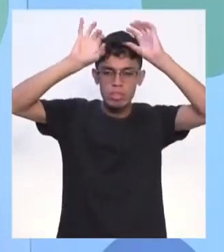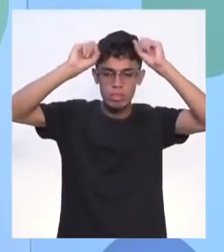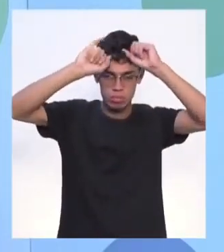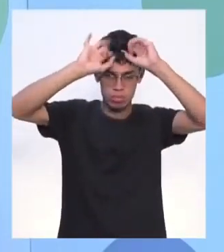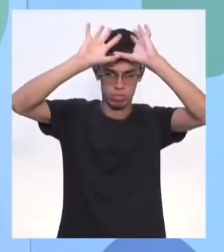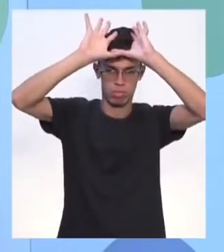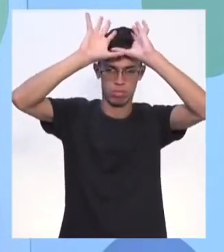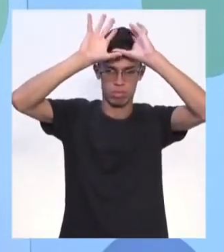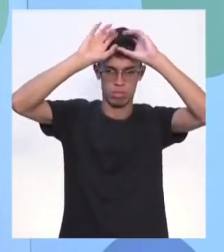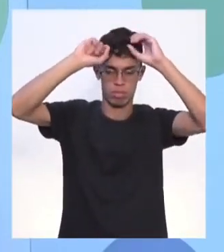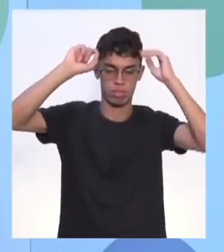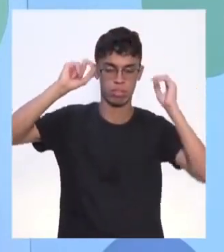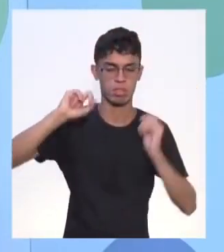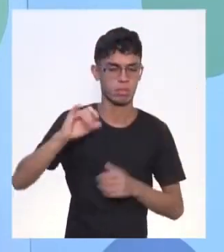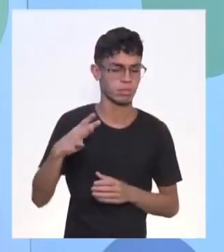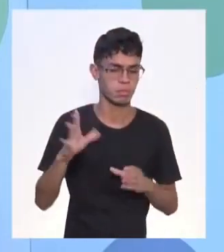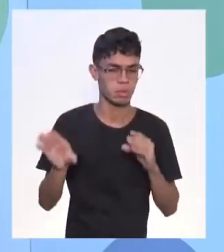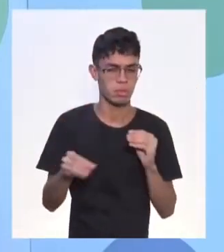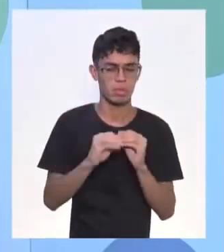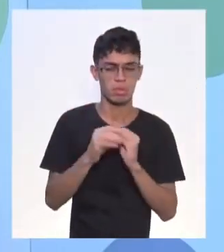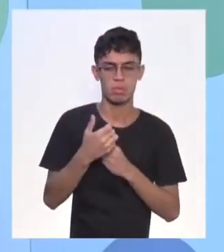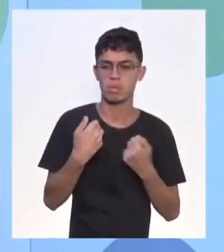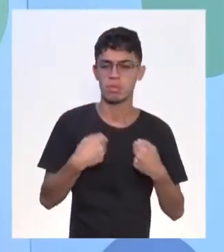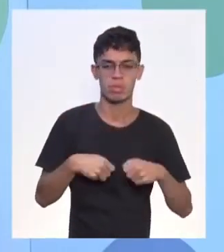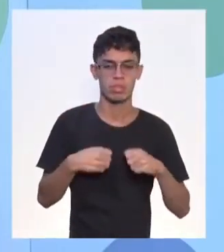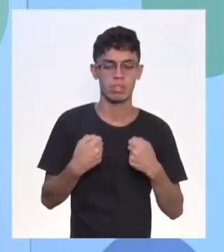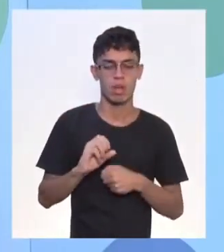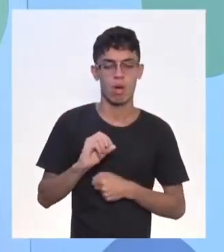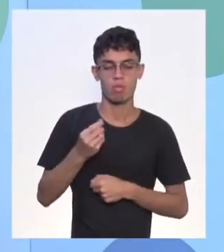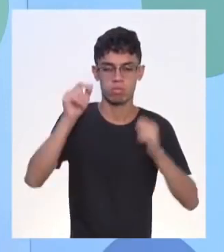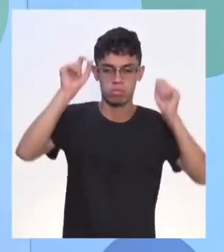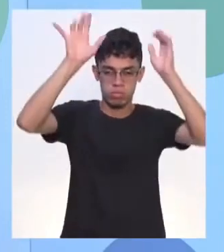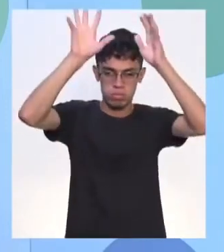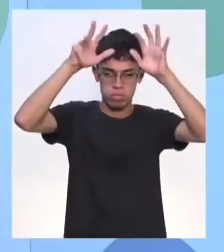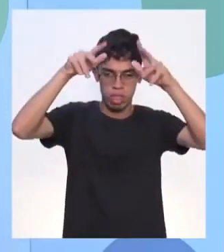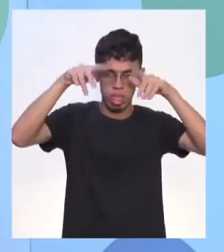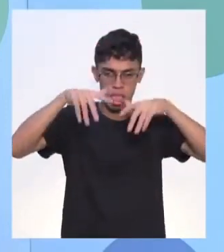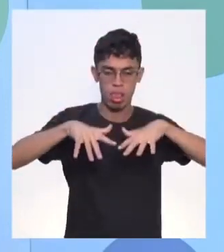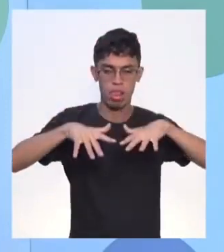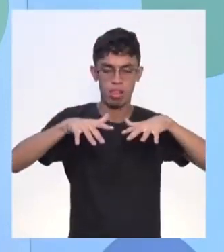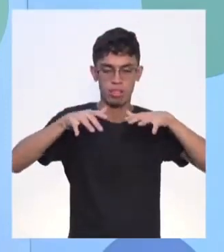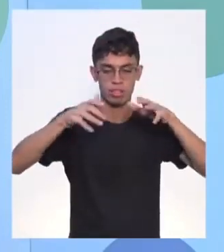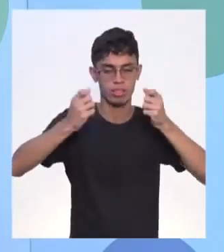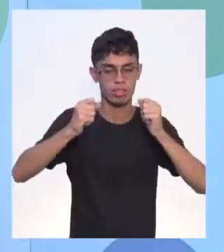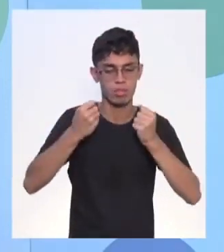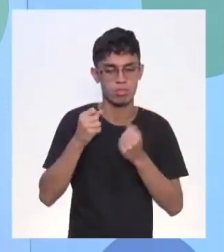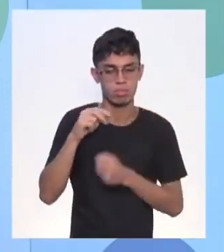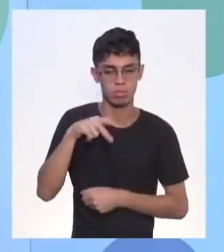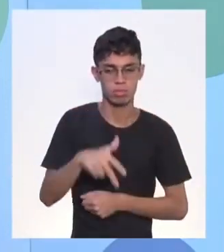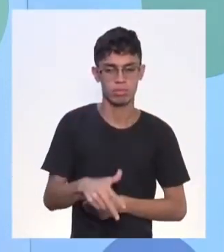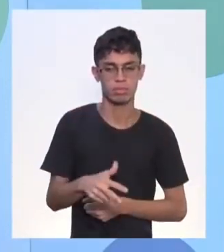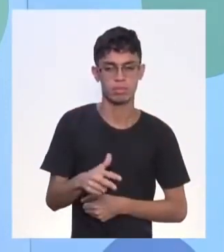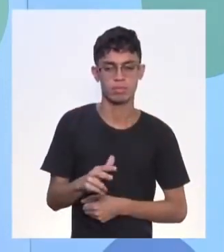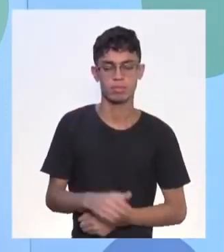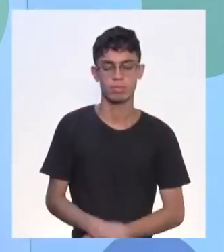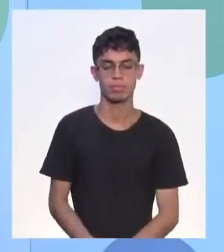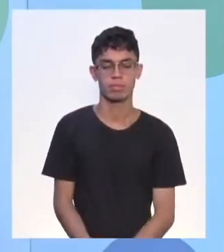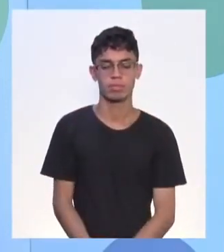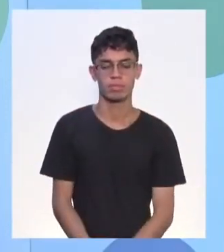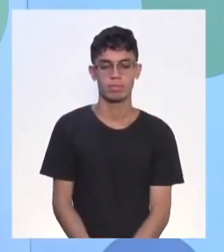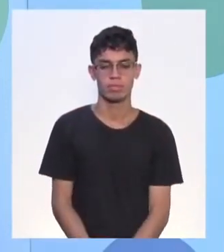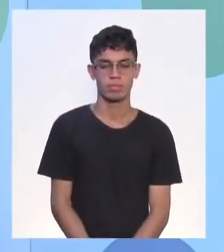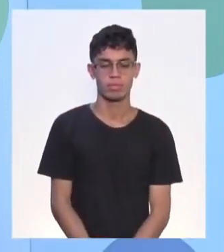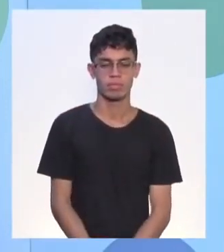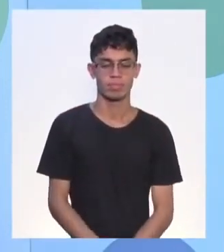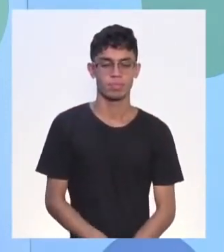sobem, já tem sentido completo. Ou descem, ou alguma coisa que a gente fala, isso aqui sempre está descendo. Desce. Agora, quando eu estou querendo falar de